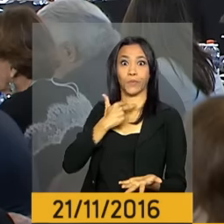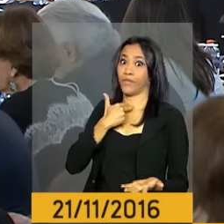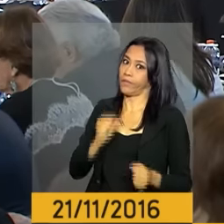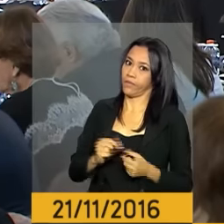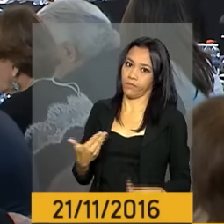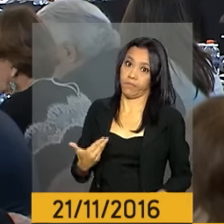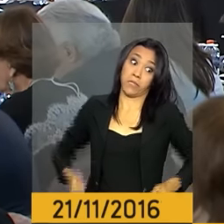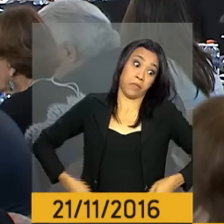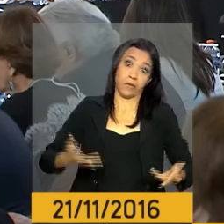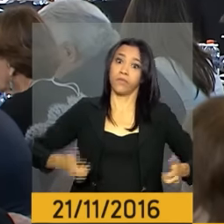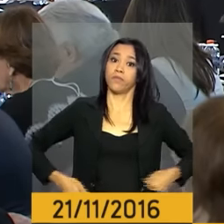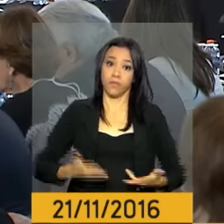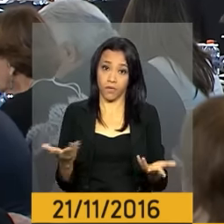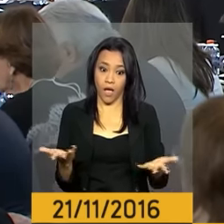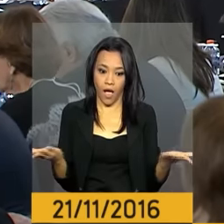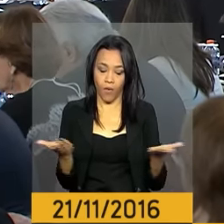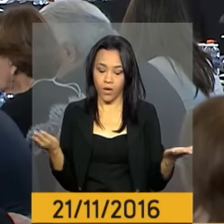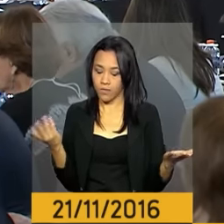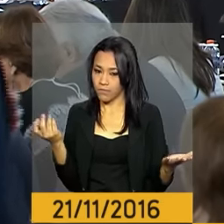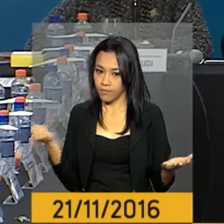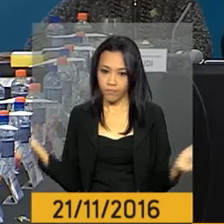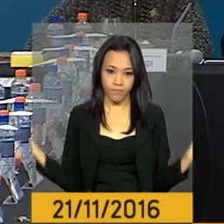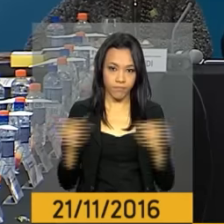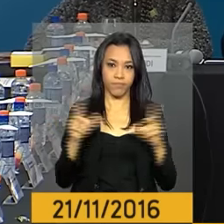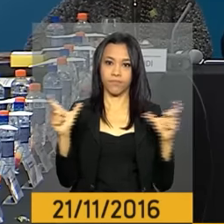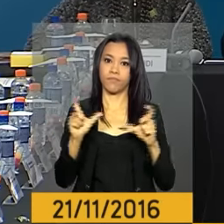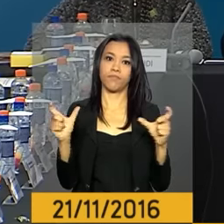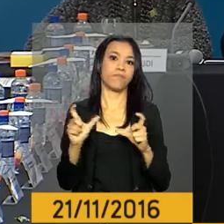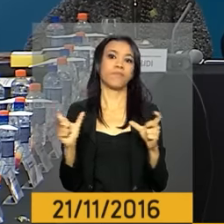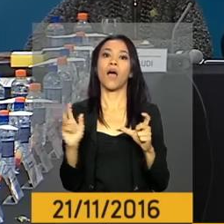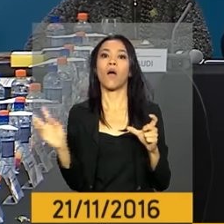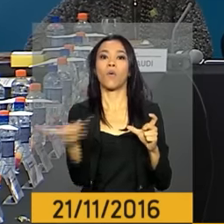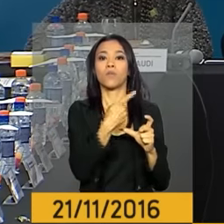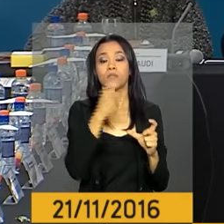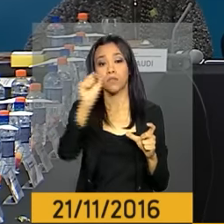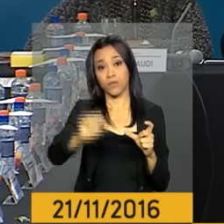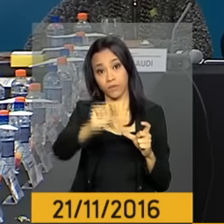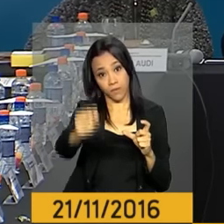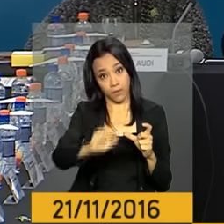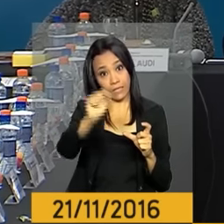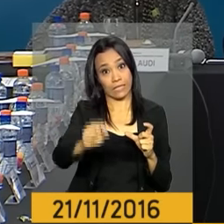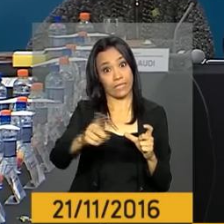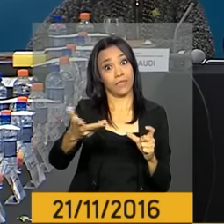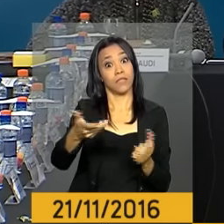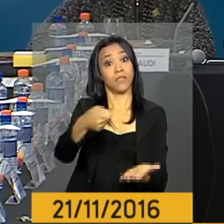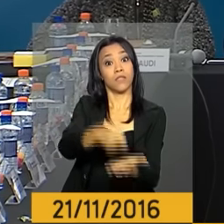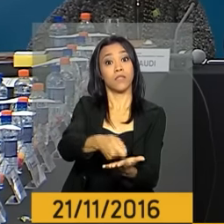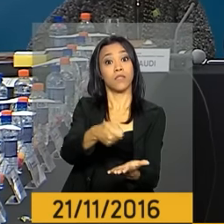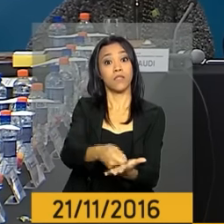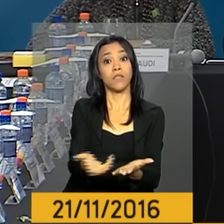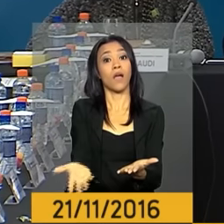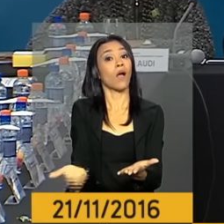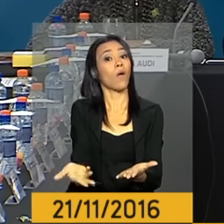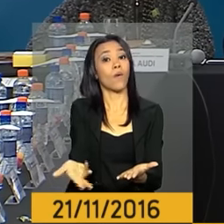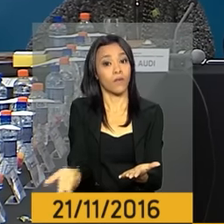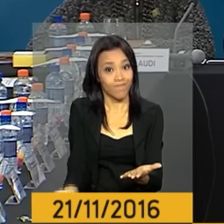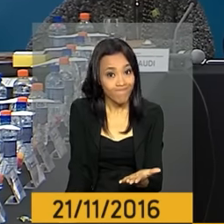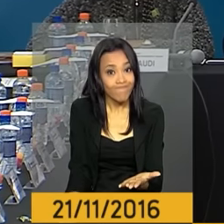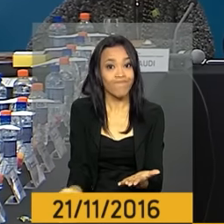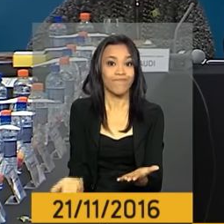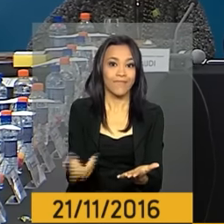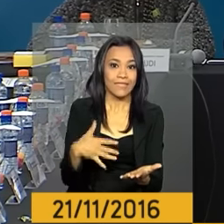a realidade bate à porta e, naturalmente, cobra o seu preço.